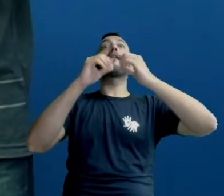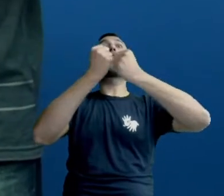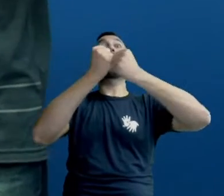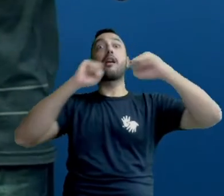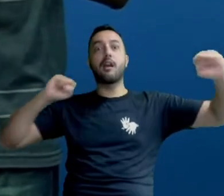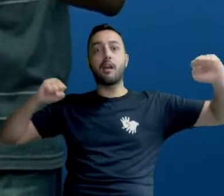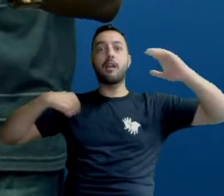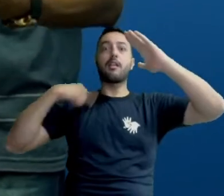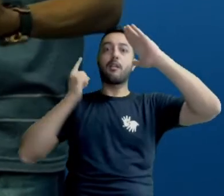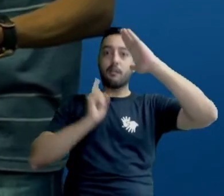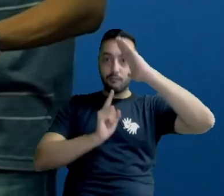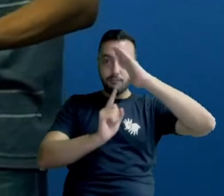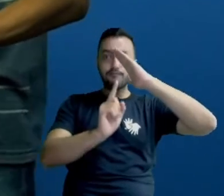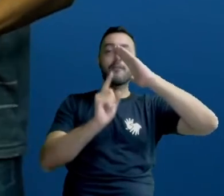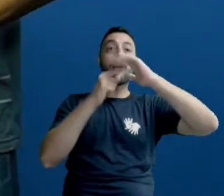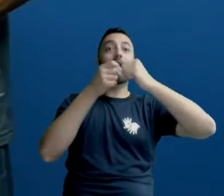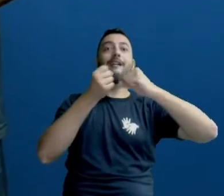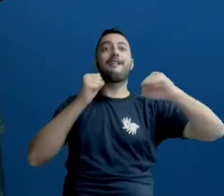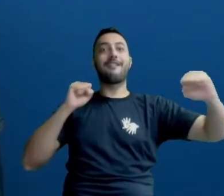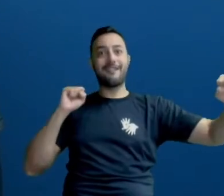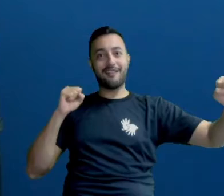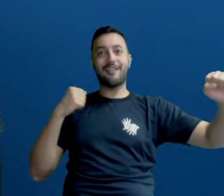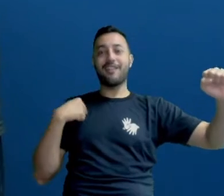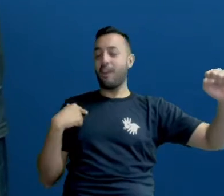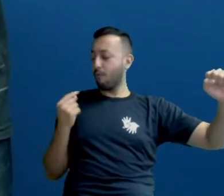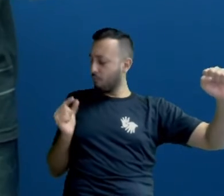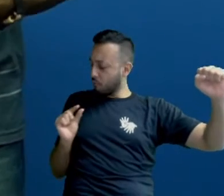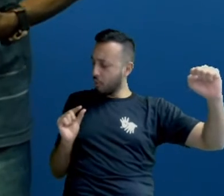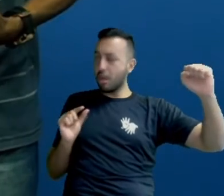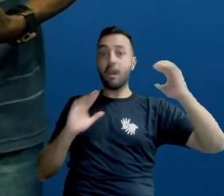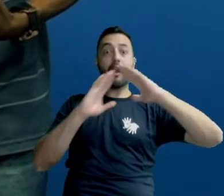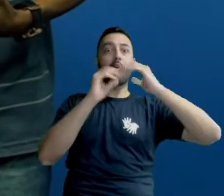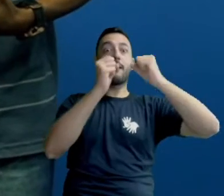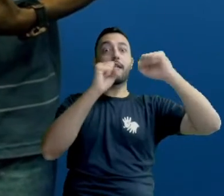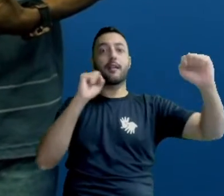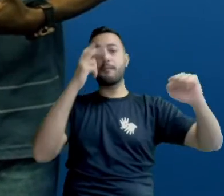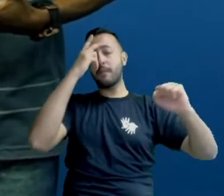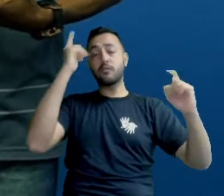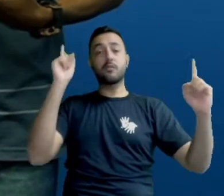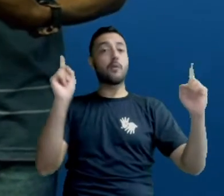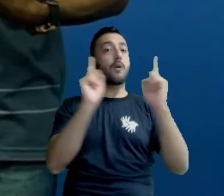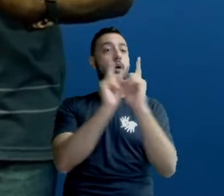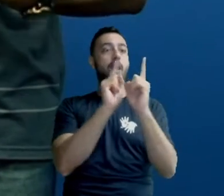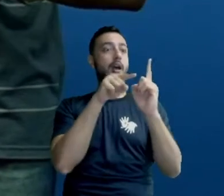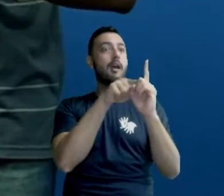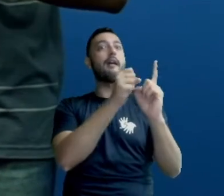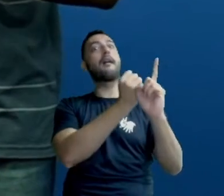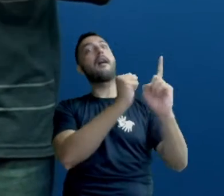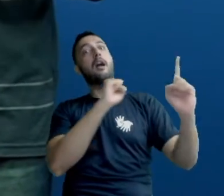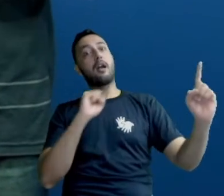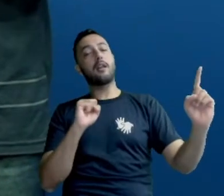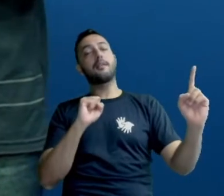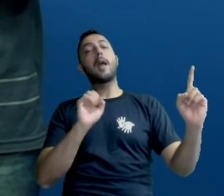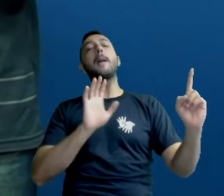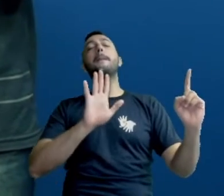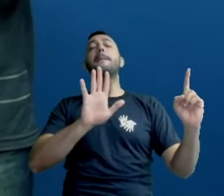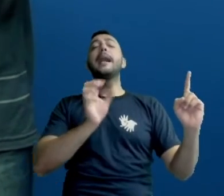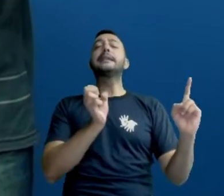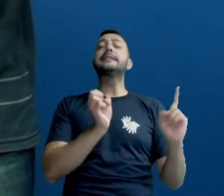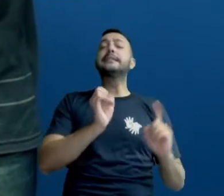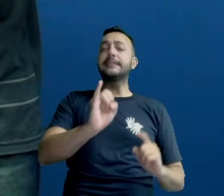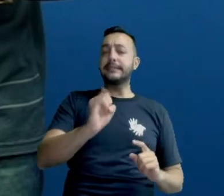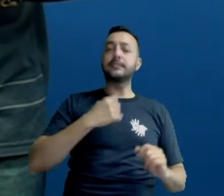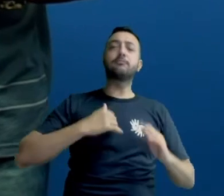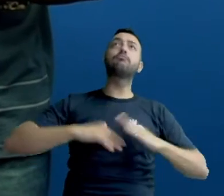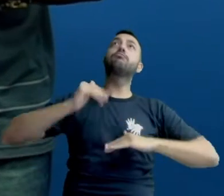né? Uma pessoa que está próximo de você é um corpo extenso. Agora, se você tiver em um edifício